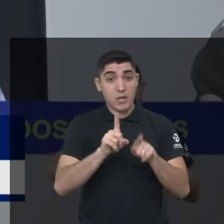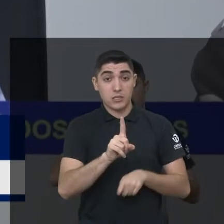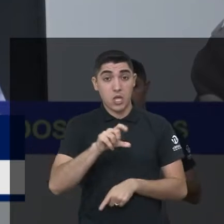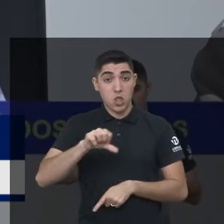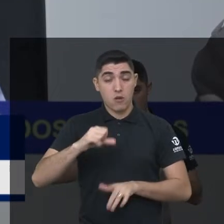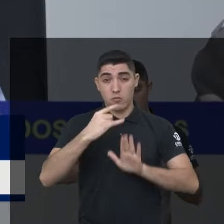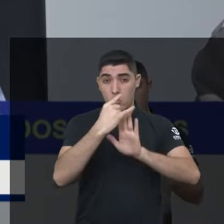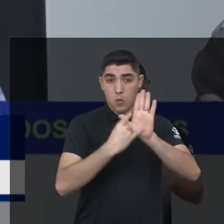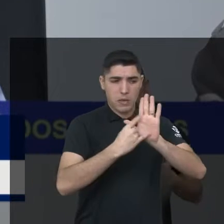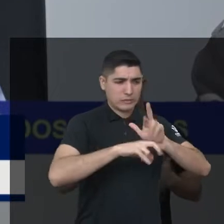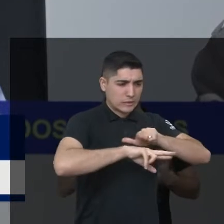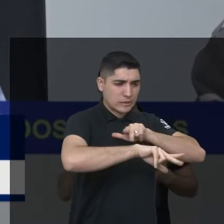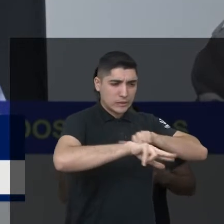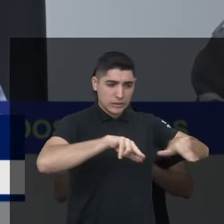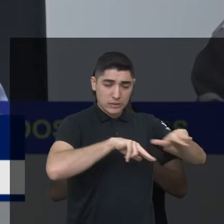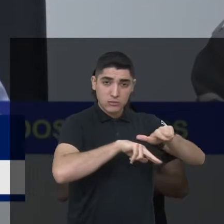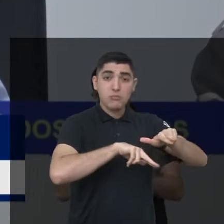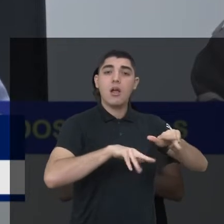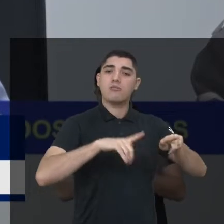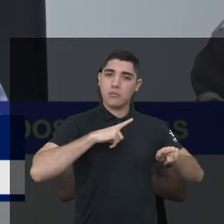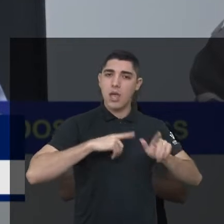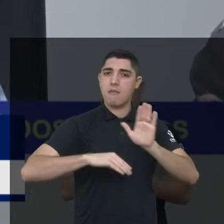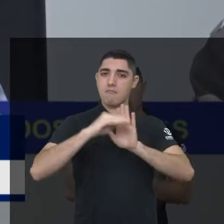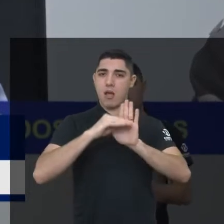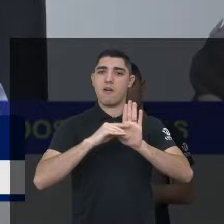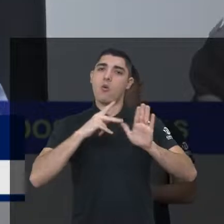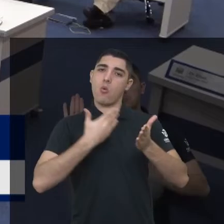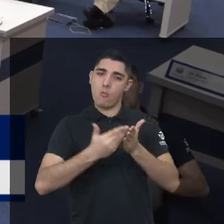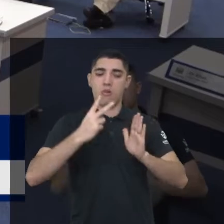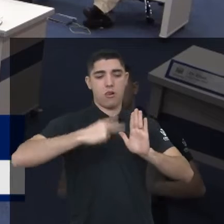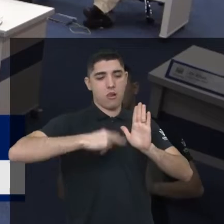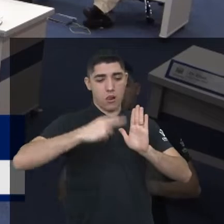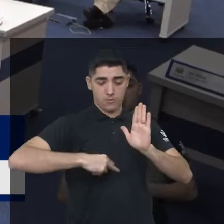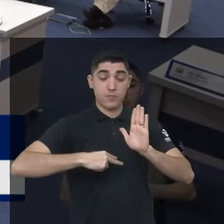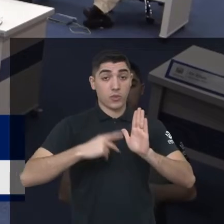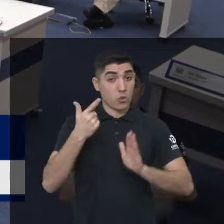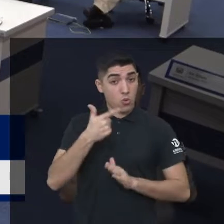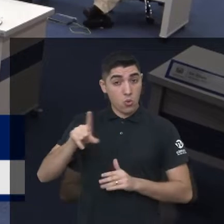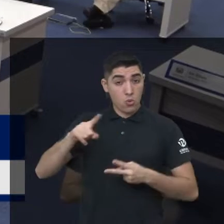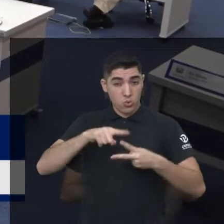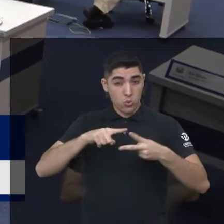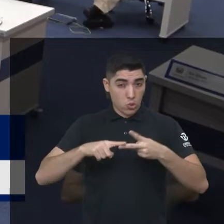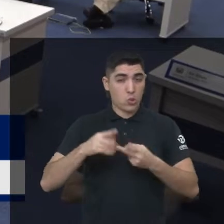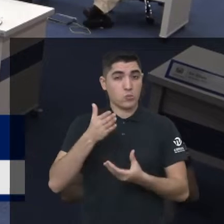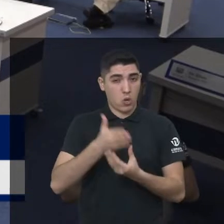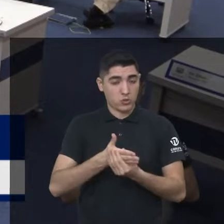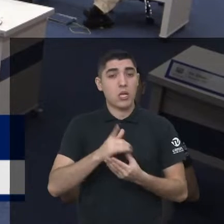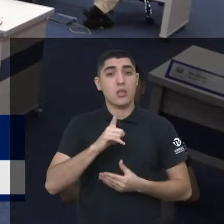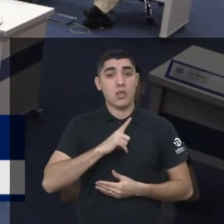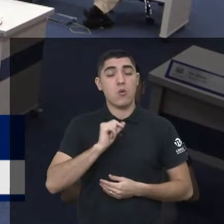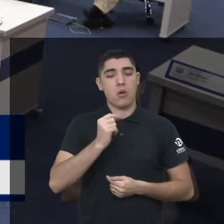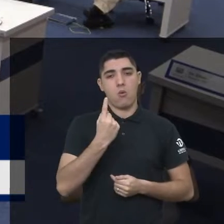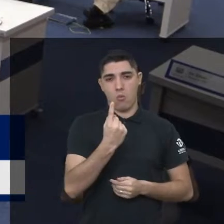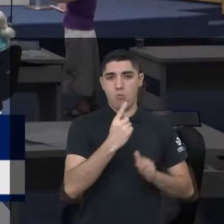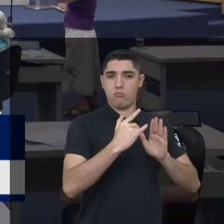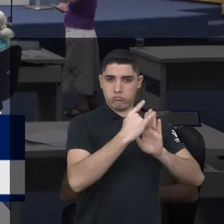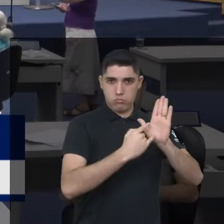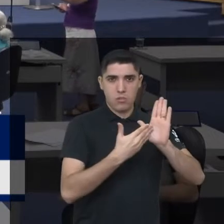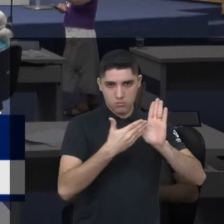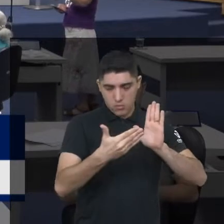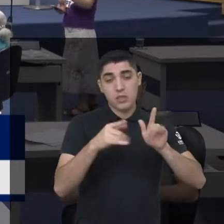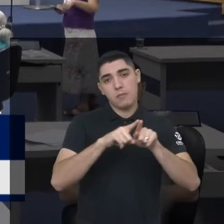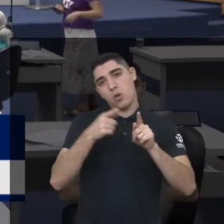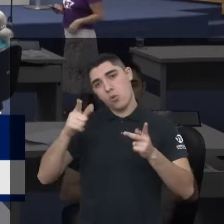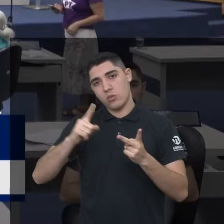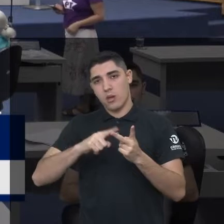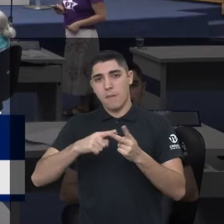19 documentos diversos estavam na pauta para leitura. Outros 2 processos, um requerimento e uma moção,